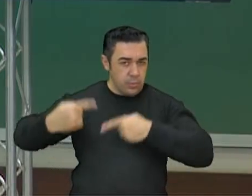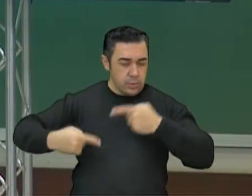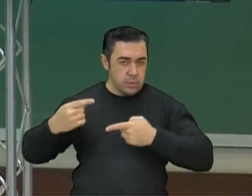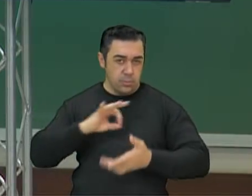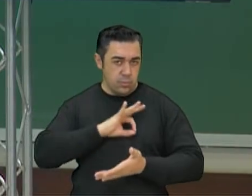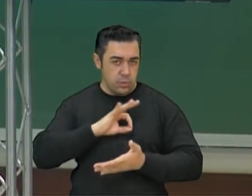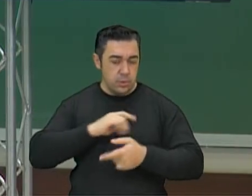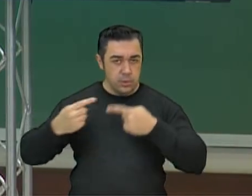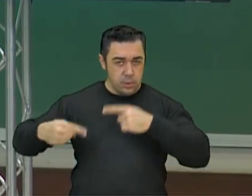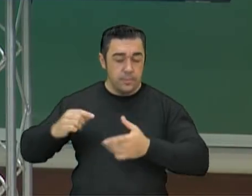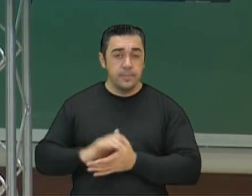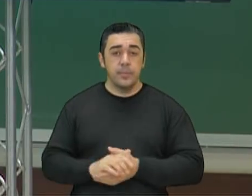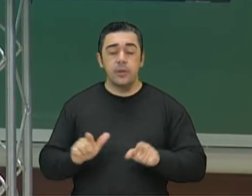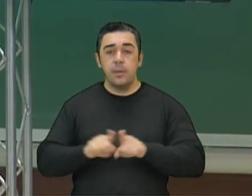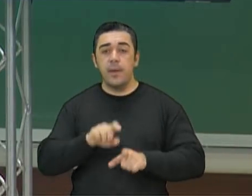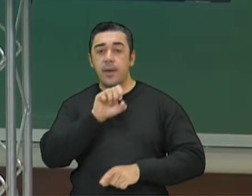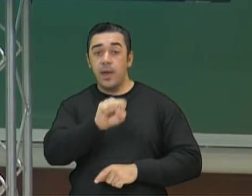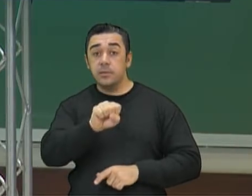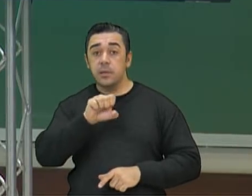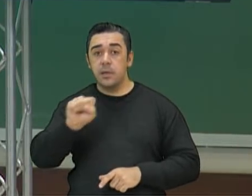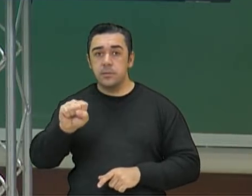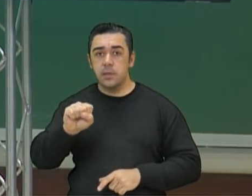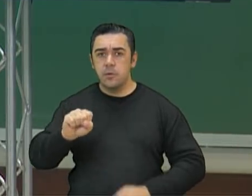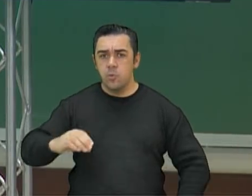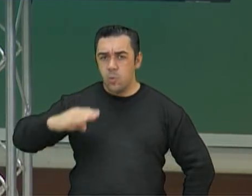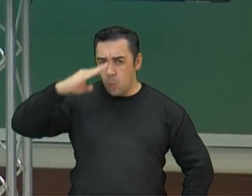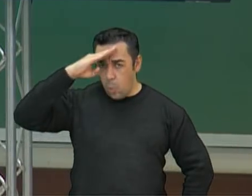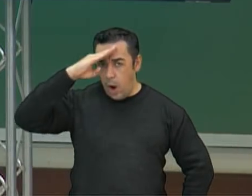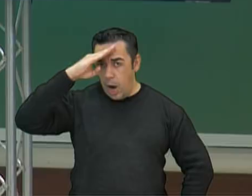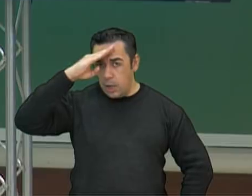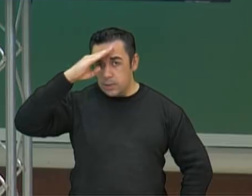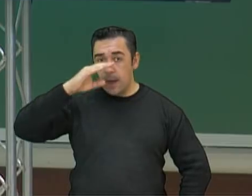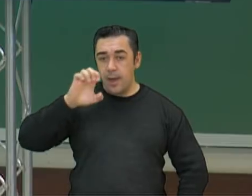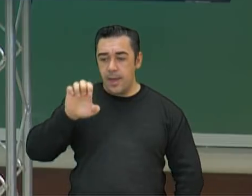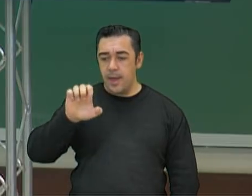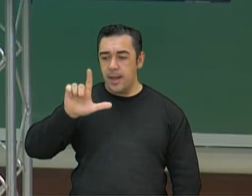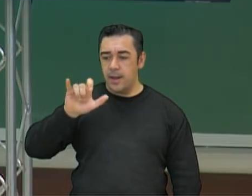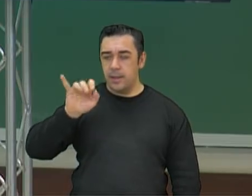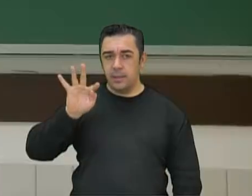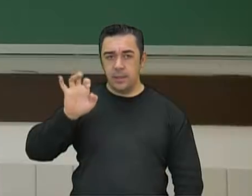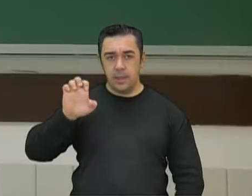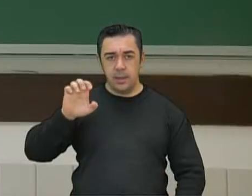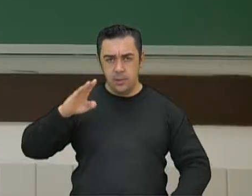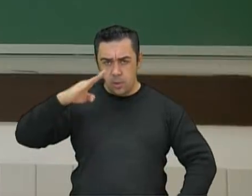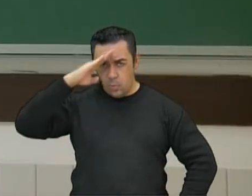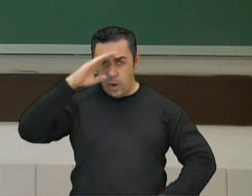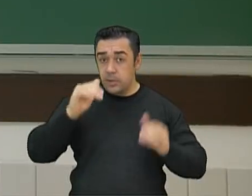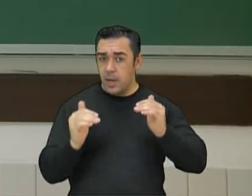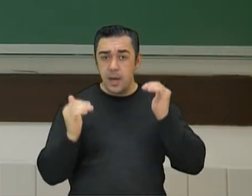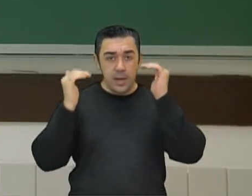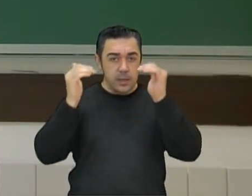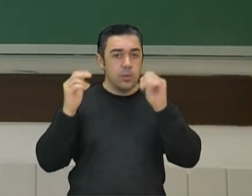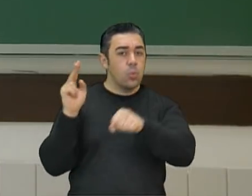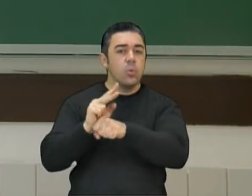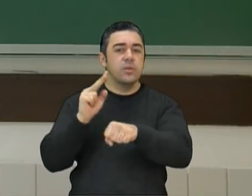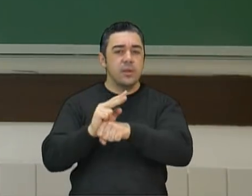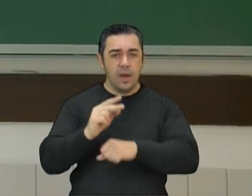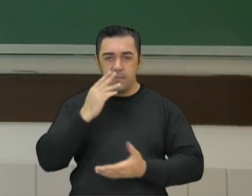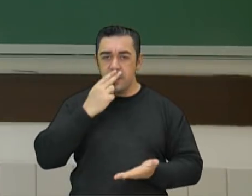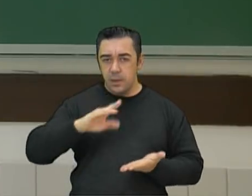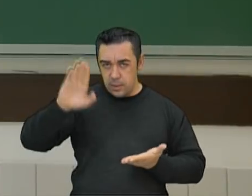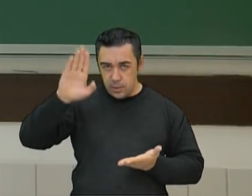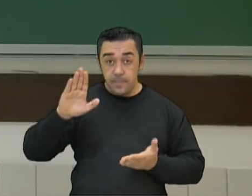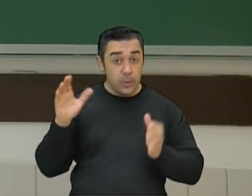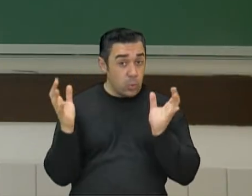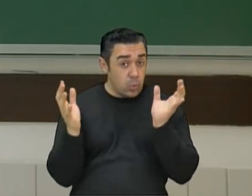as SS, a guarda de elite, que então fazia toda a guarda pessoal do Hitler.